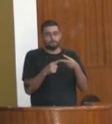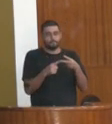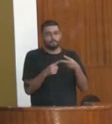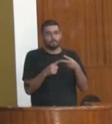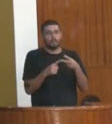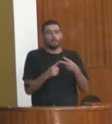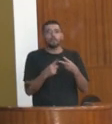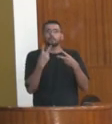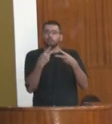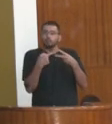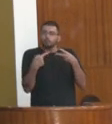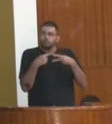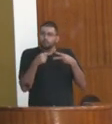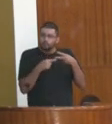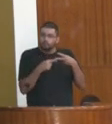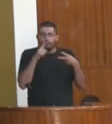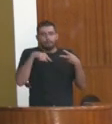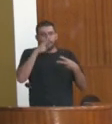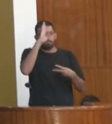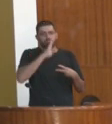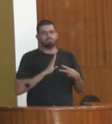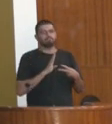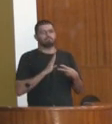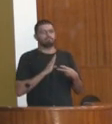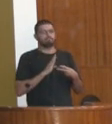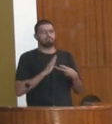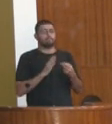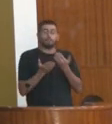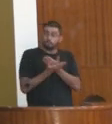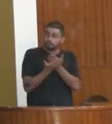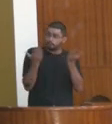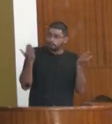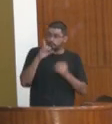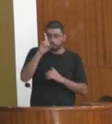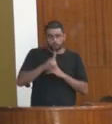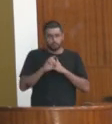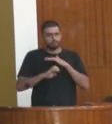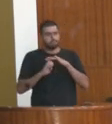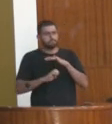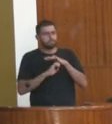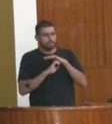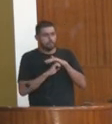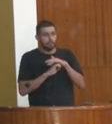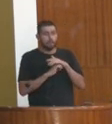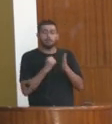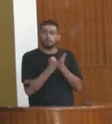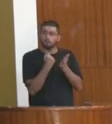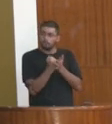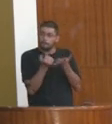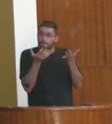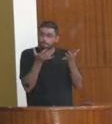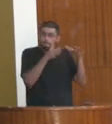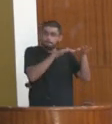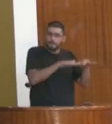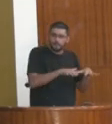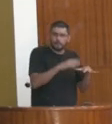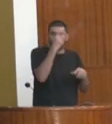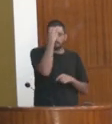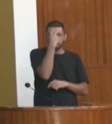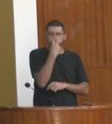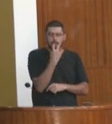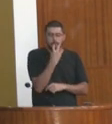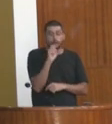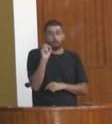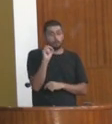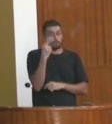e o DOSVOX. Então, se você, empresário, quiser colocar uma pessoa com deficiência, um cego, uma pessoa com